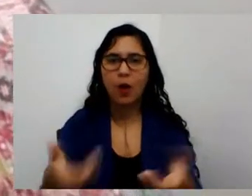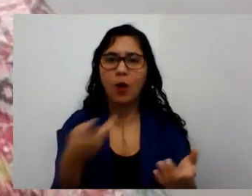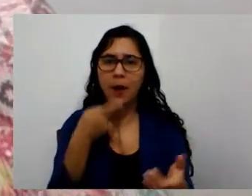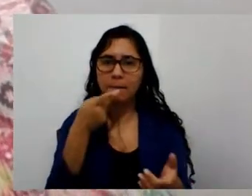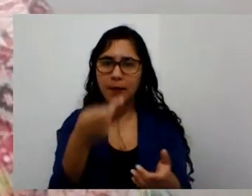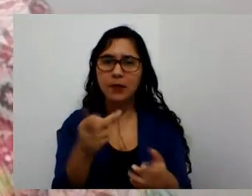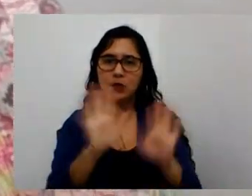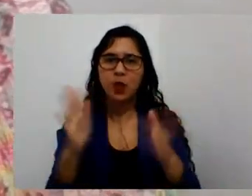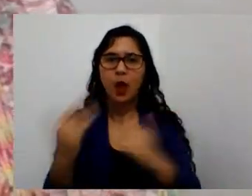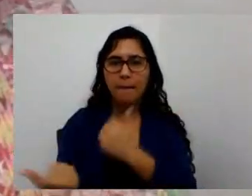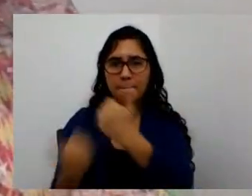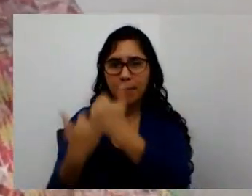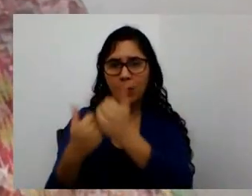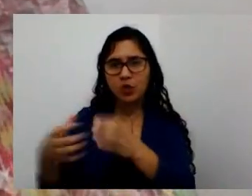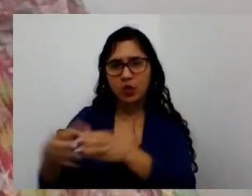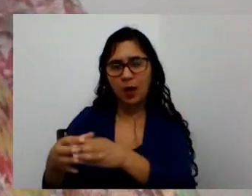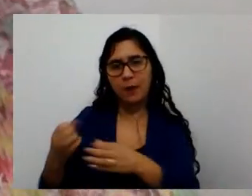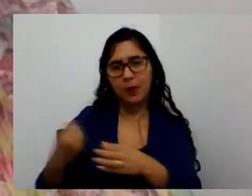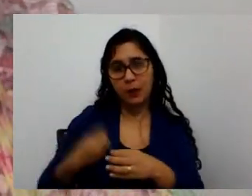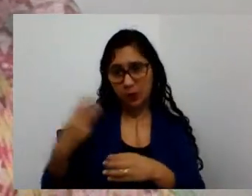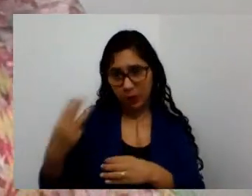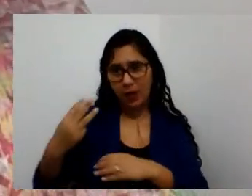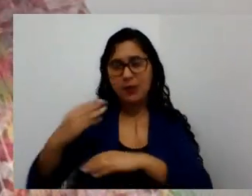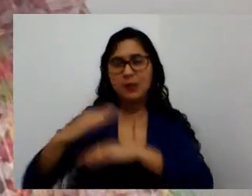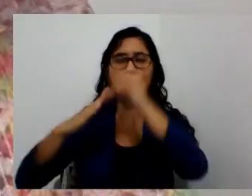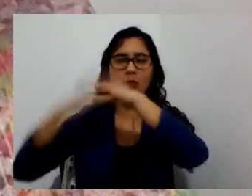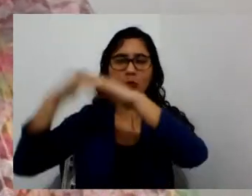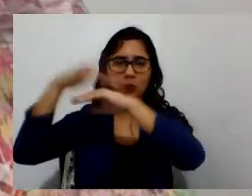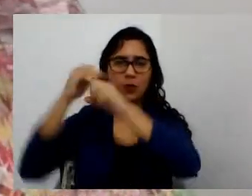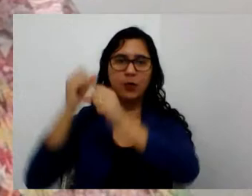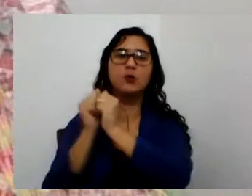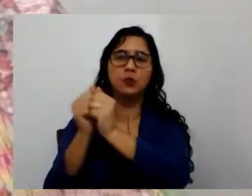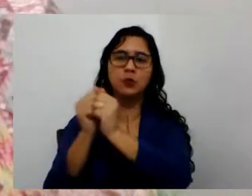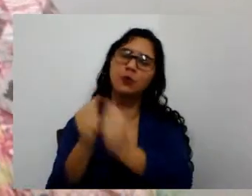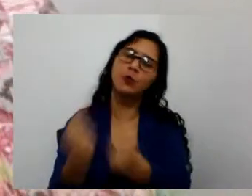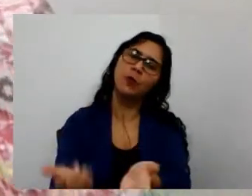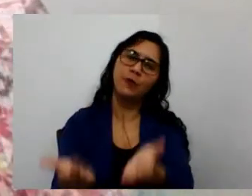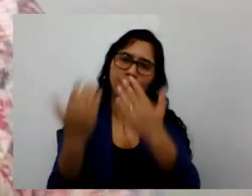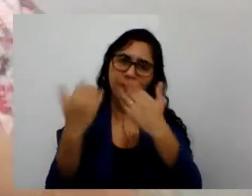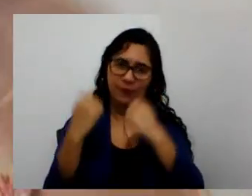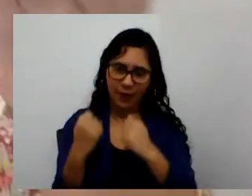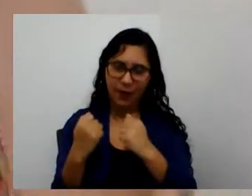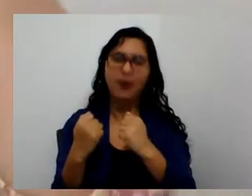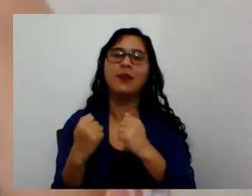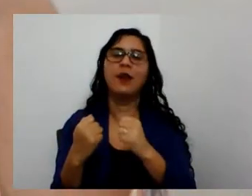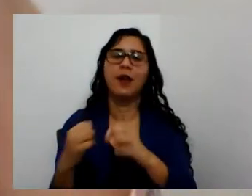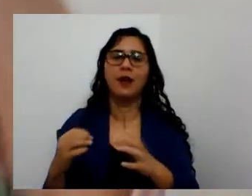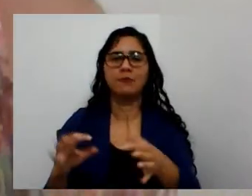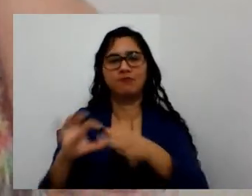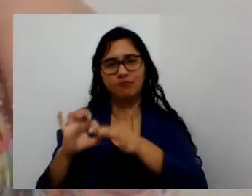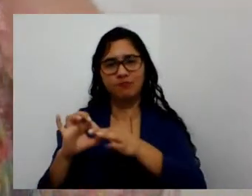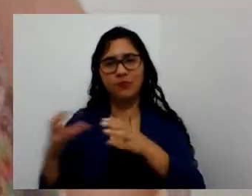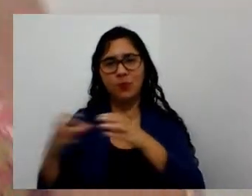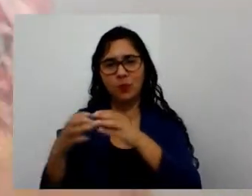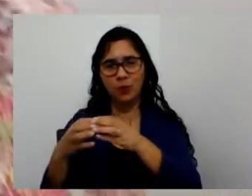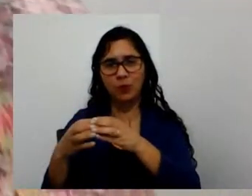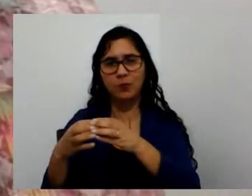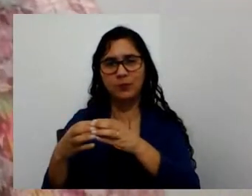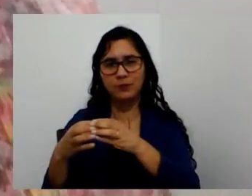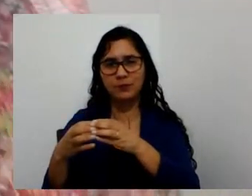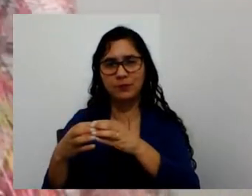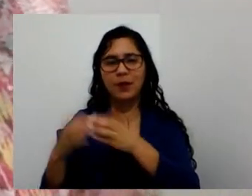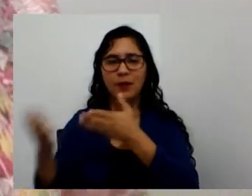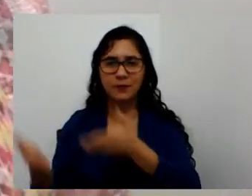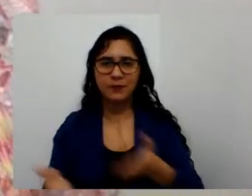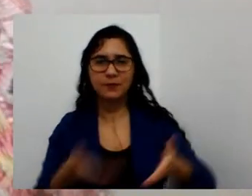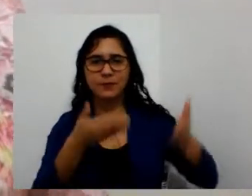apoio à Chapa 3, Construir Juntos. Venha fazer parte desta grande equipe. Passo